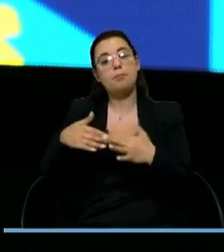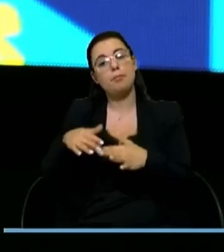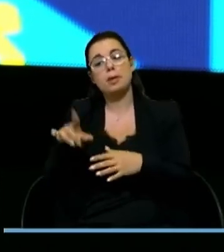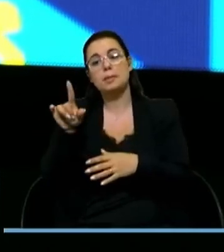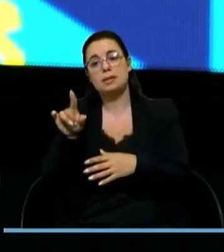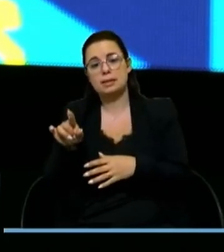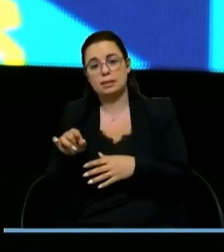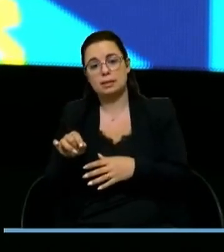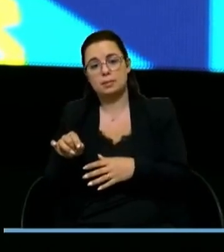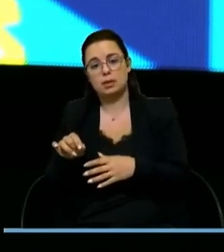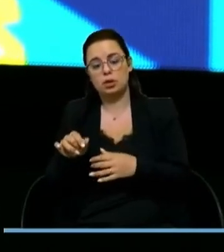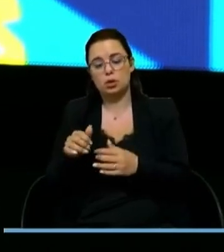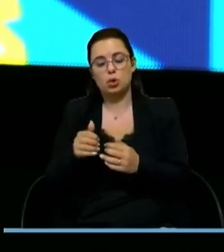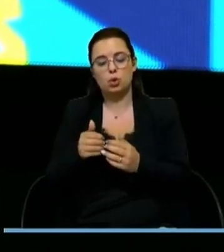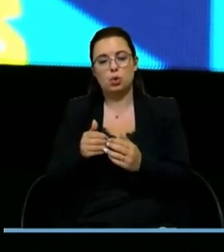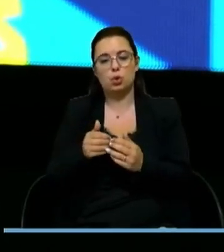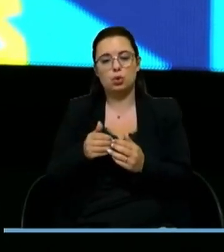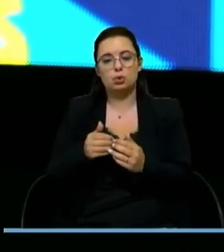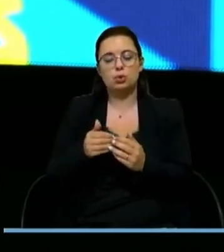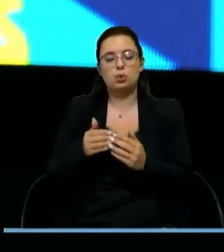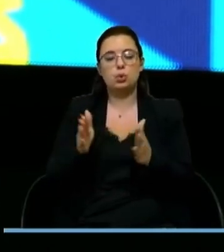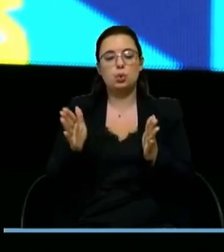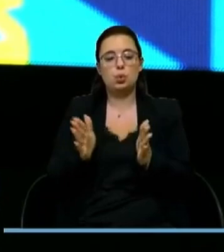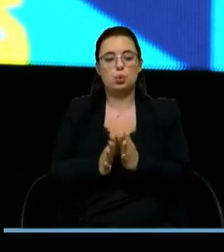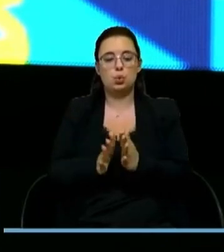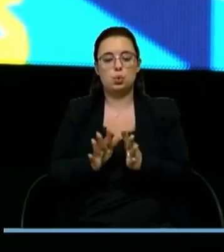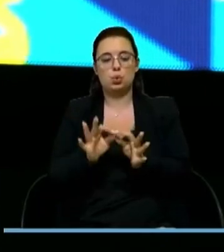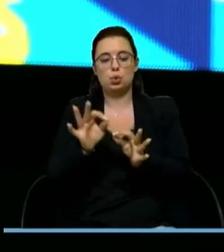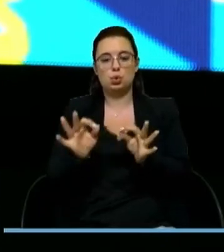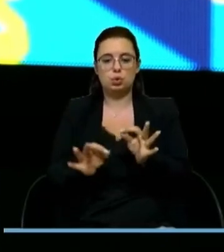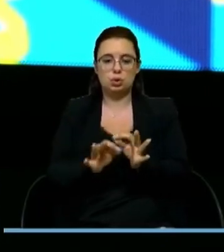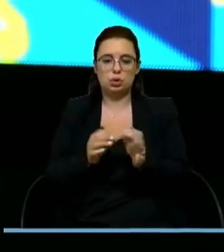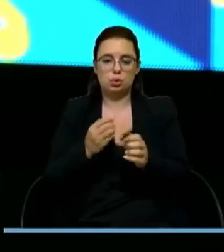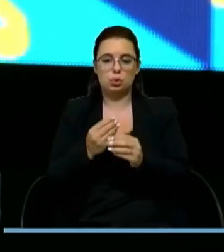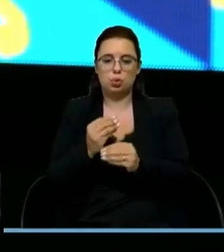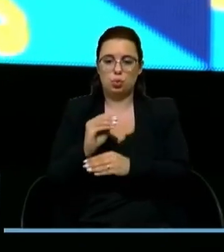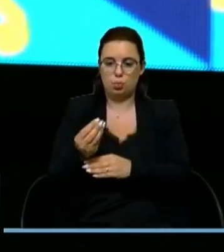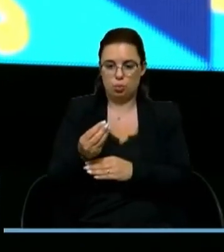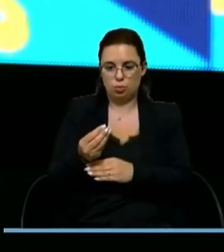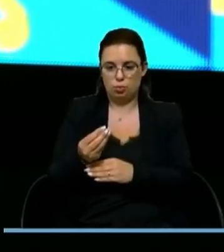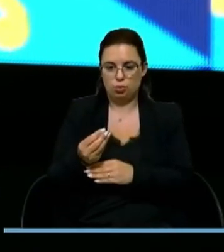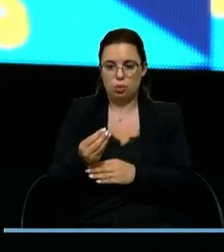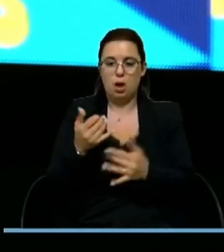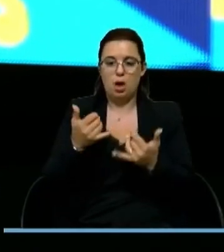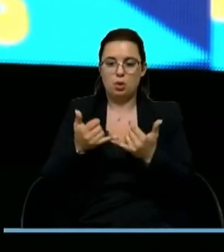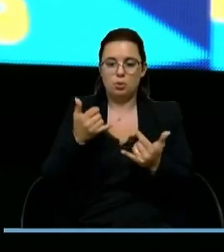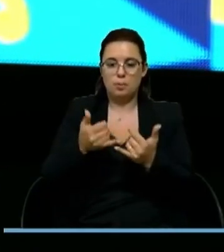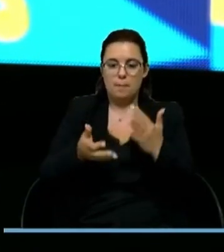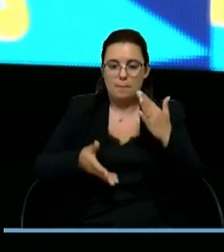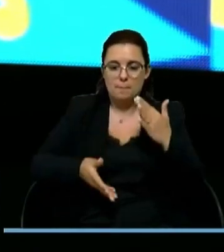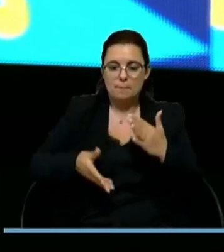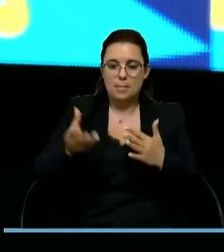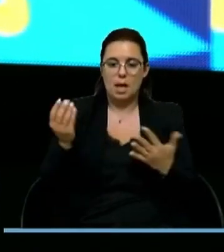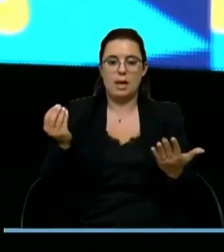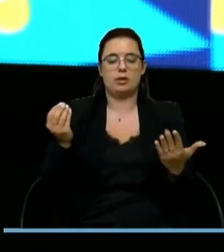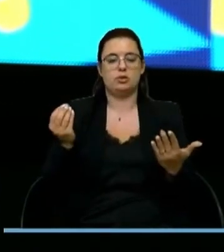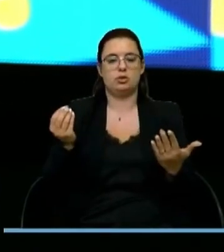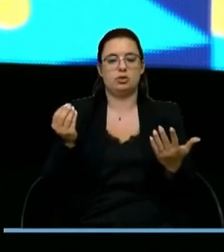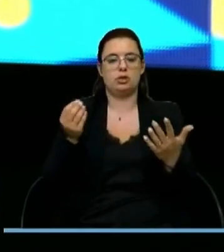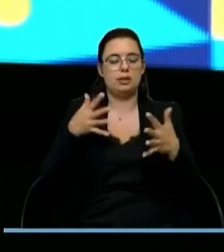também em todo o ciclo de vida do próprio produto. Portanto, com muito mais automatismo, com muito